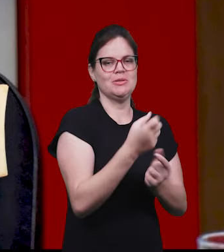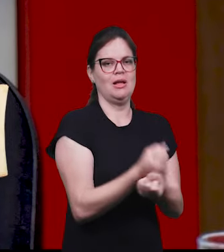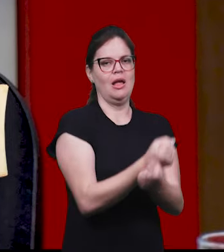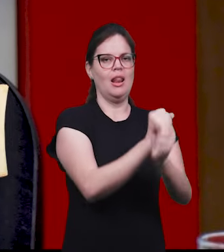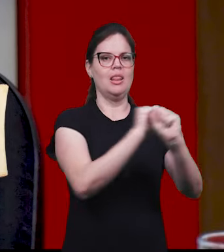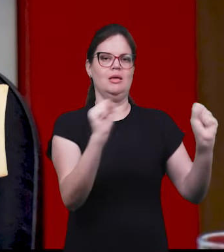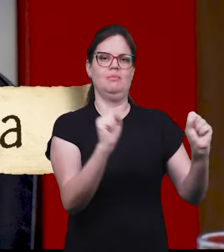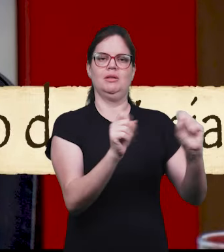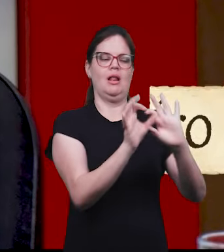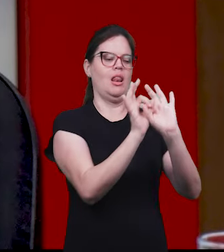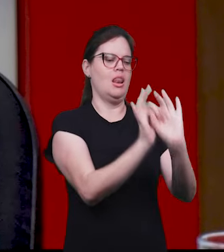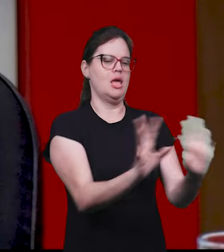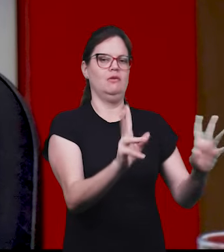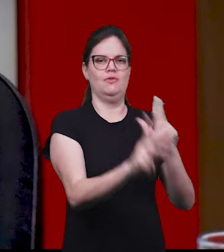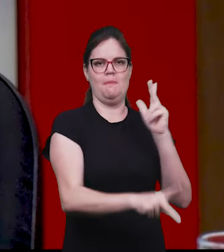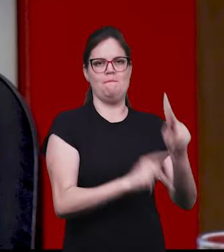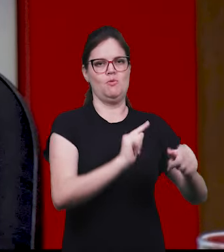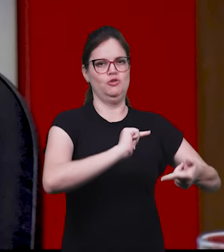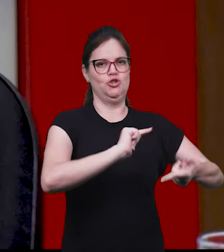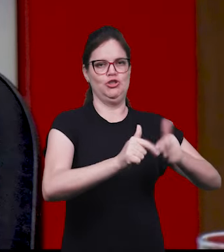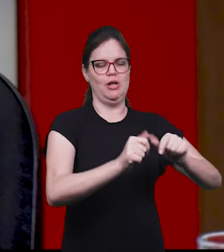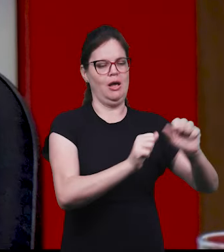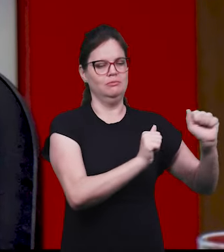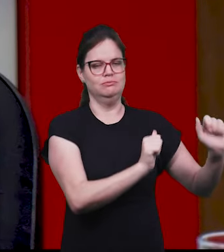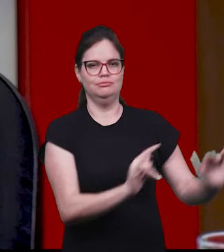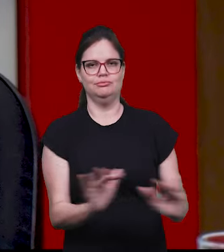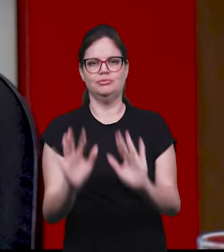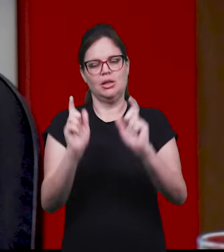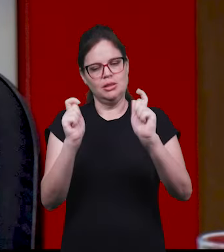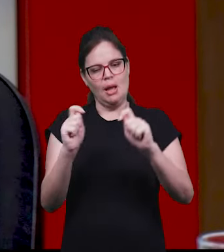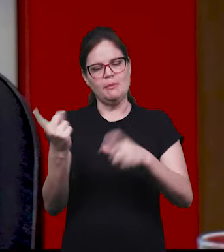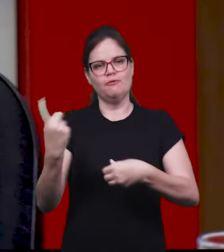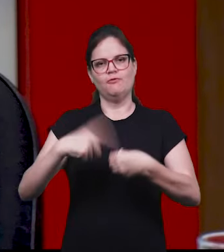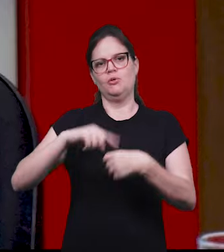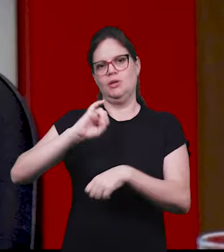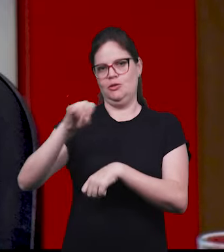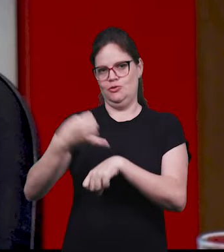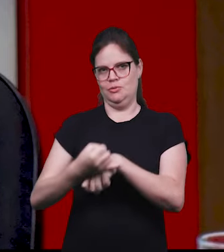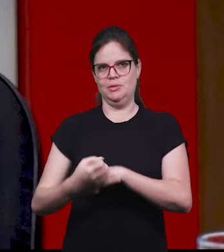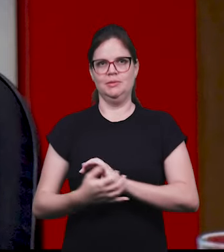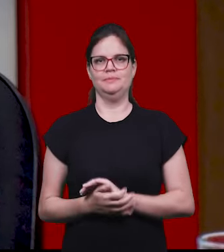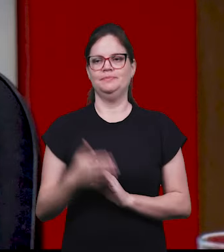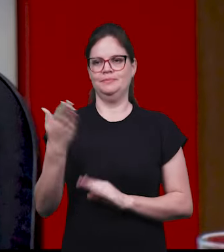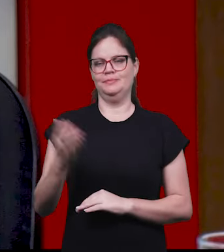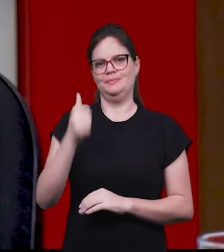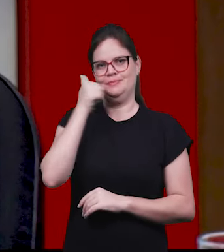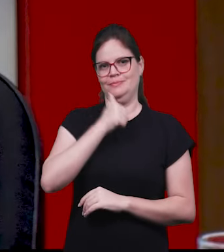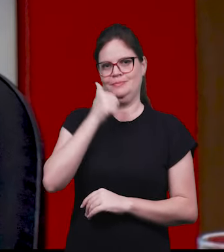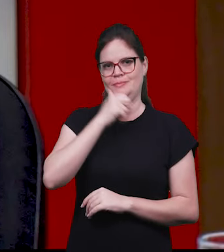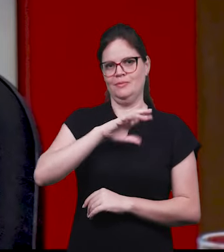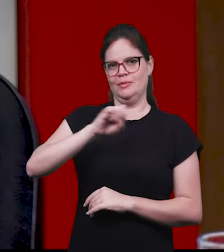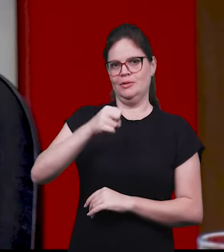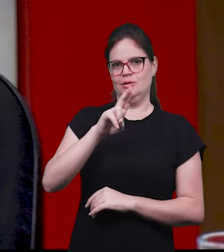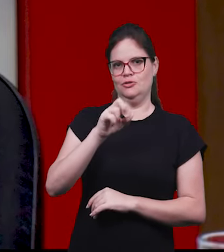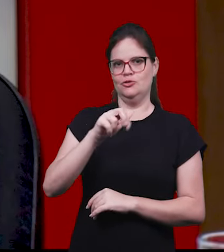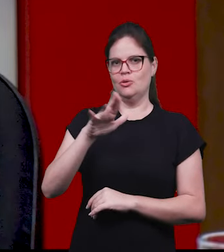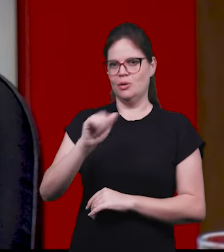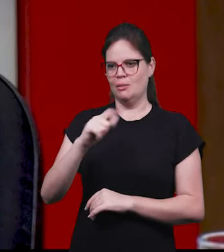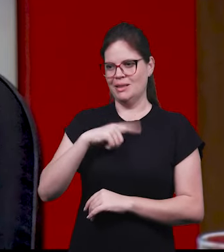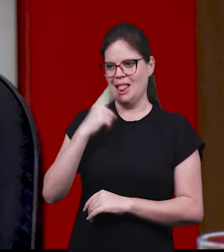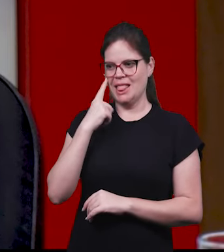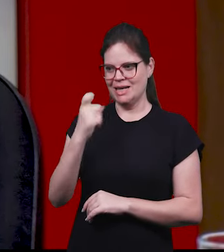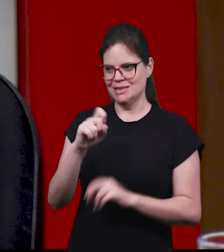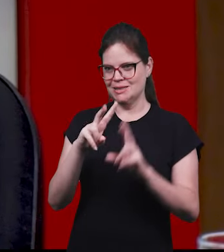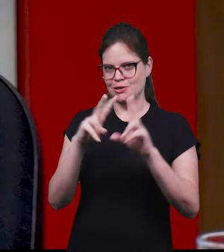Israel do domínio do rei da Babilônia. Doutora Joama, tem coisas bem interessantes aí sobre